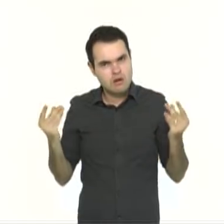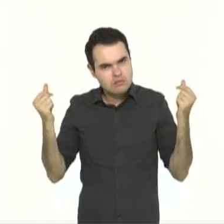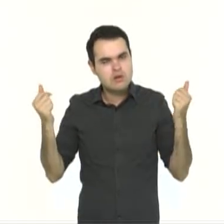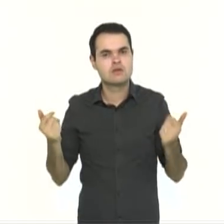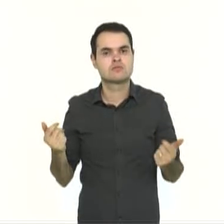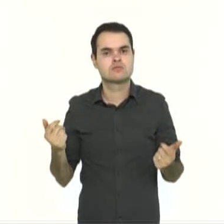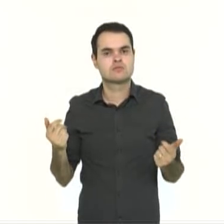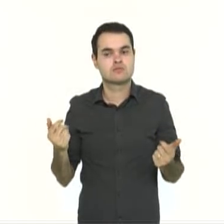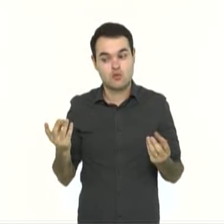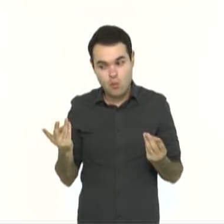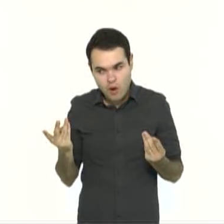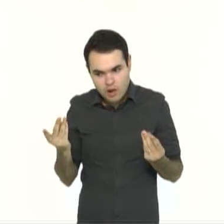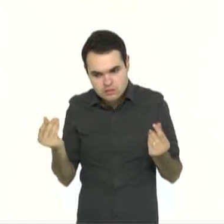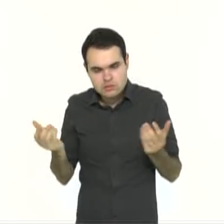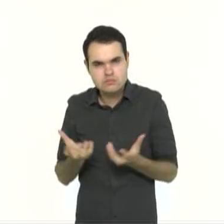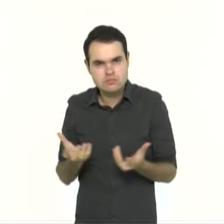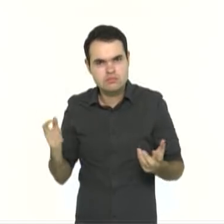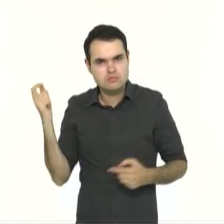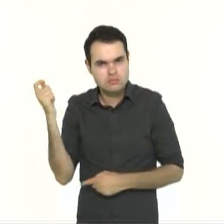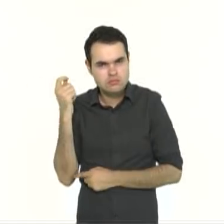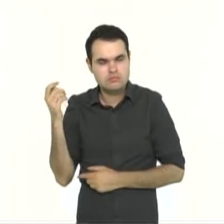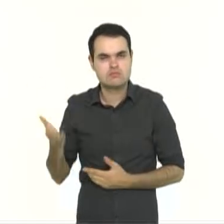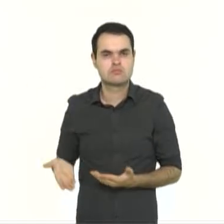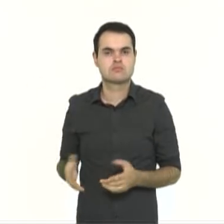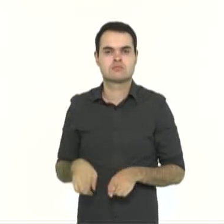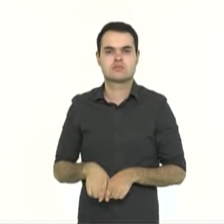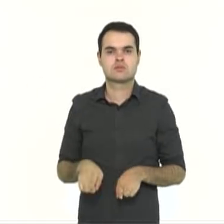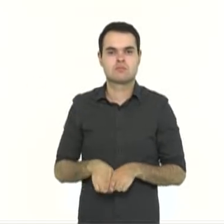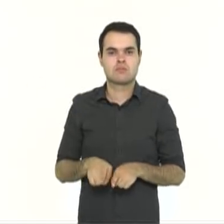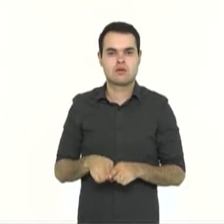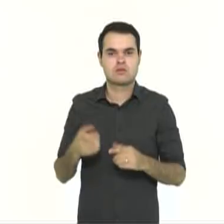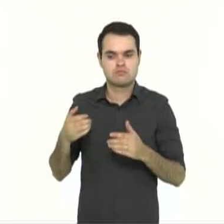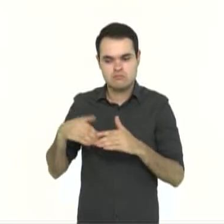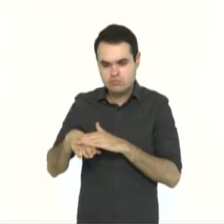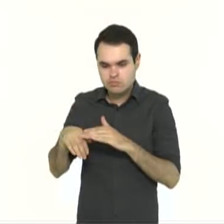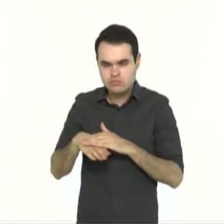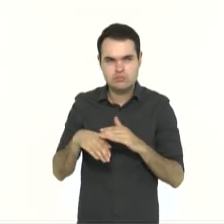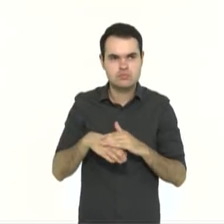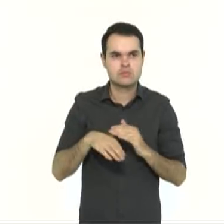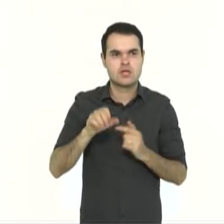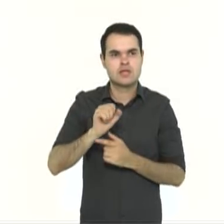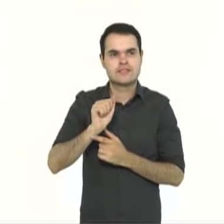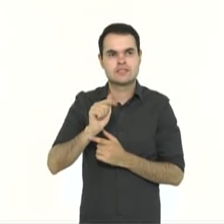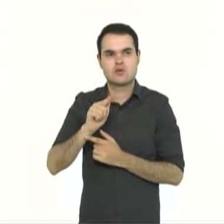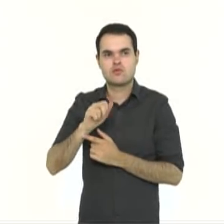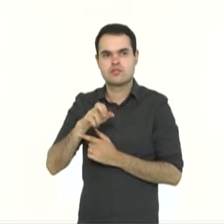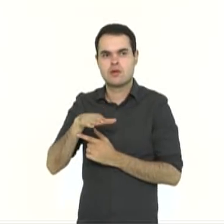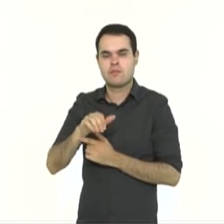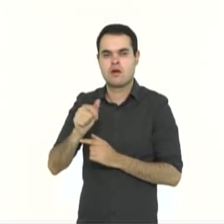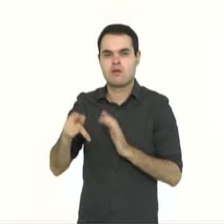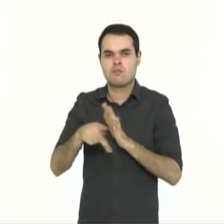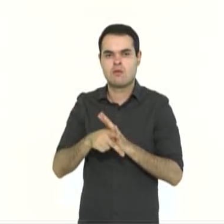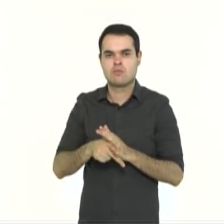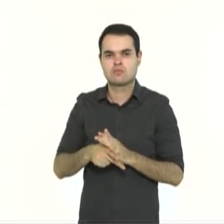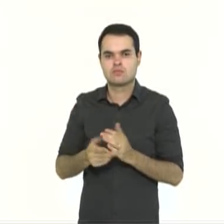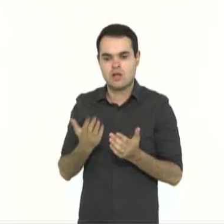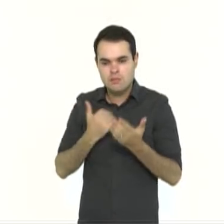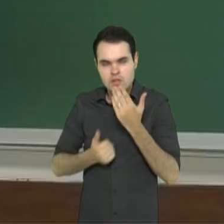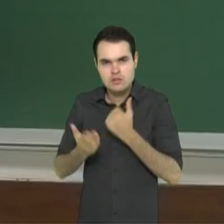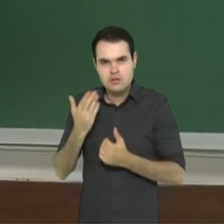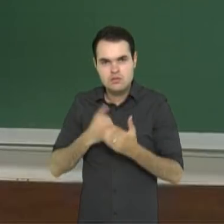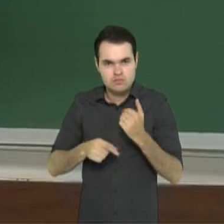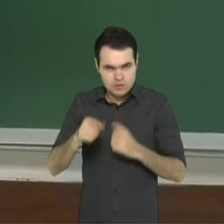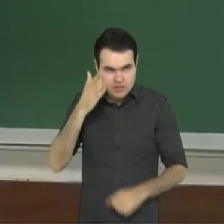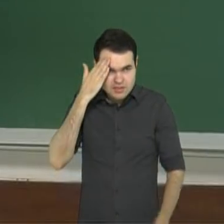pastagem de qualidade, melhor. Depósito de salgema, importantes para a alimentação de gado. Vocês sabiam que o